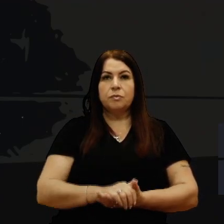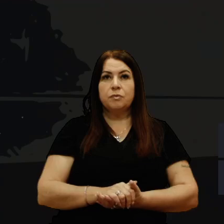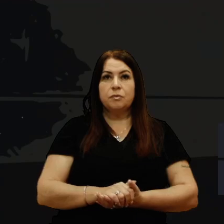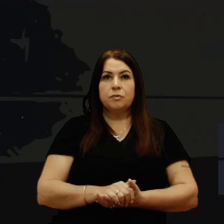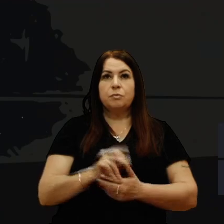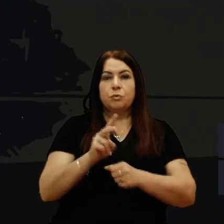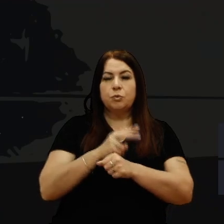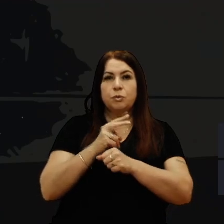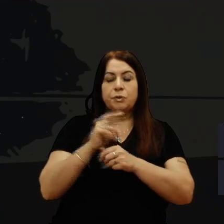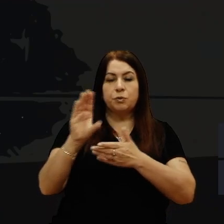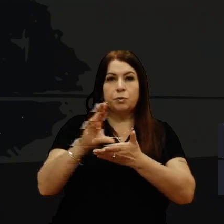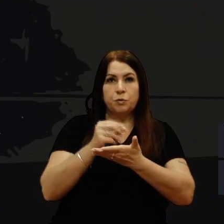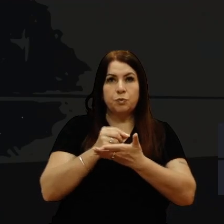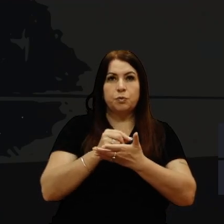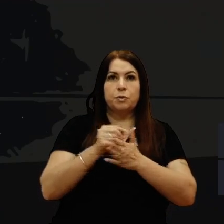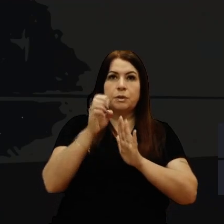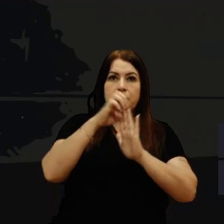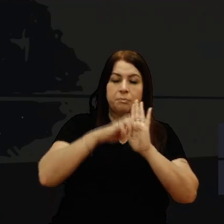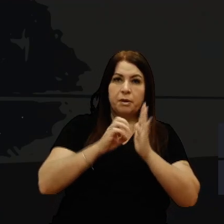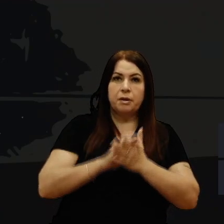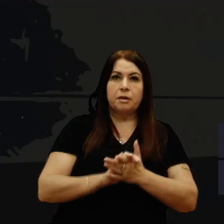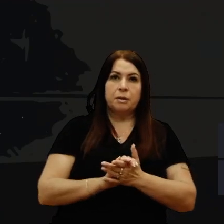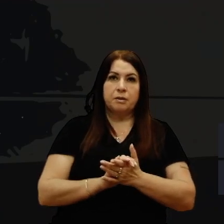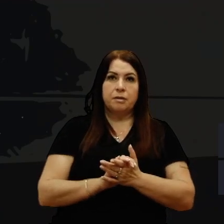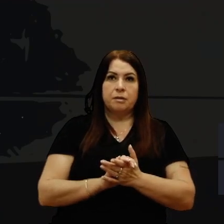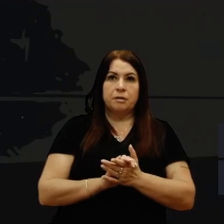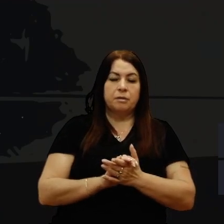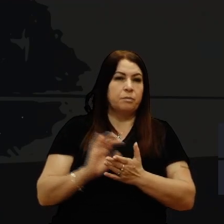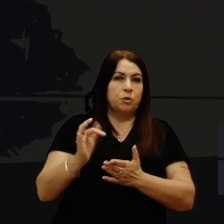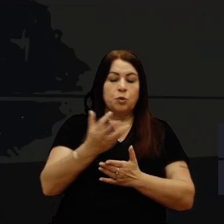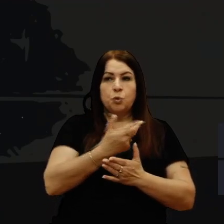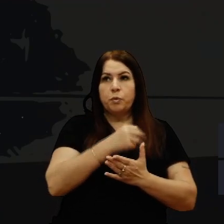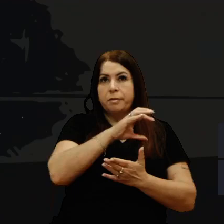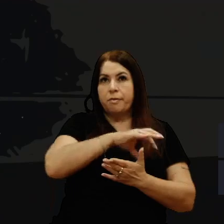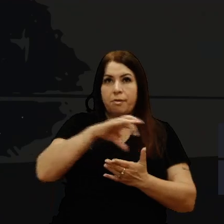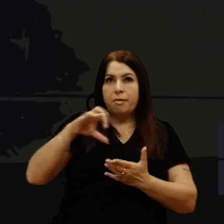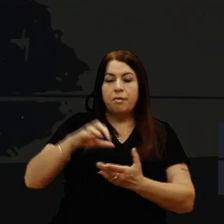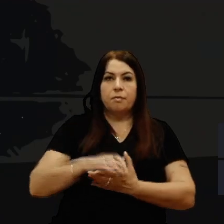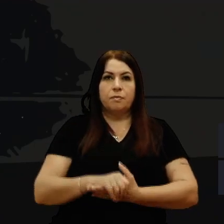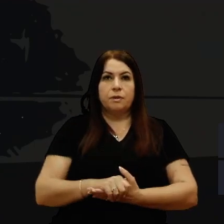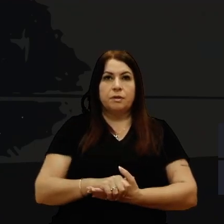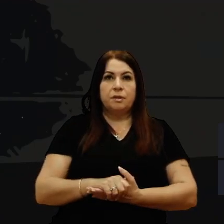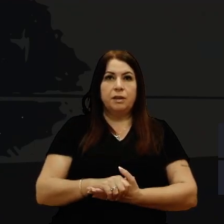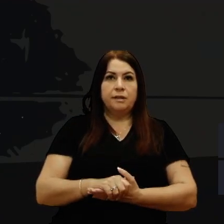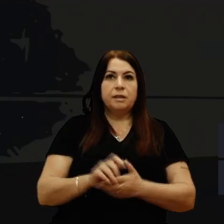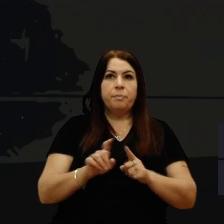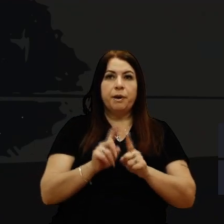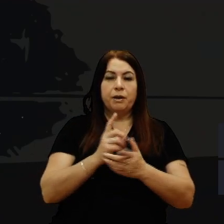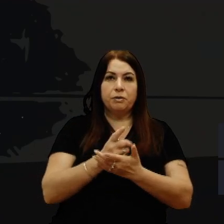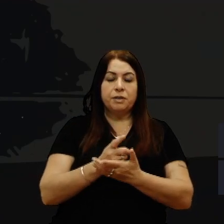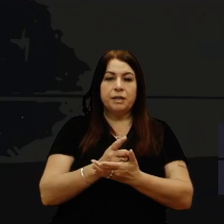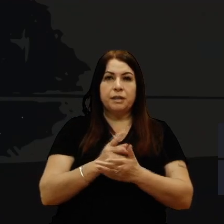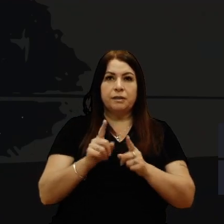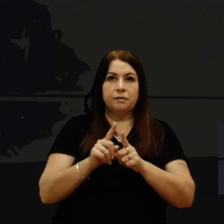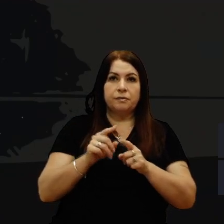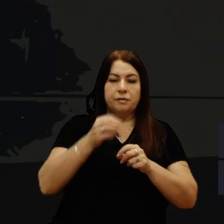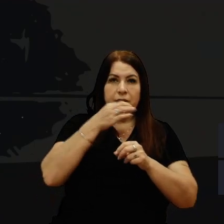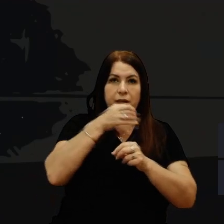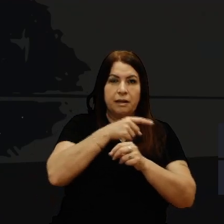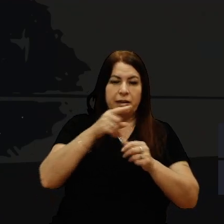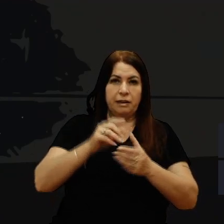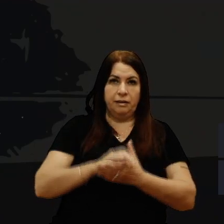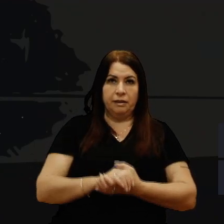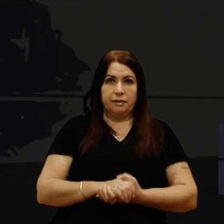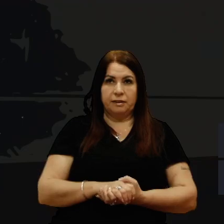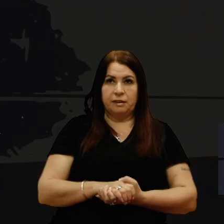busca de recursos, né, emendas, para todas as áreas que necessitam muito em Caxias do Sul, né,